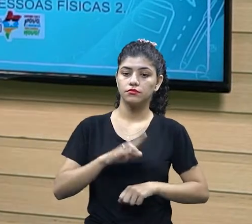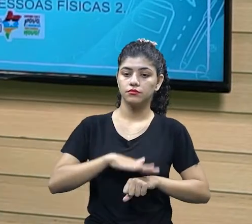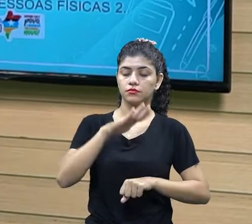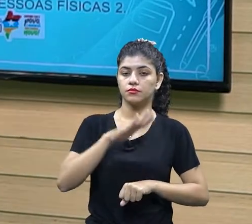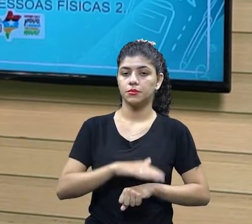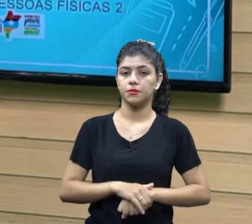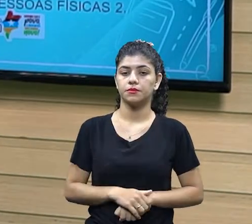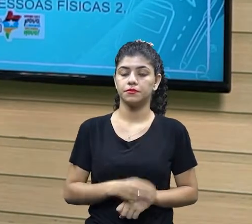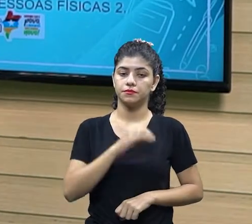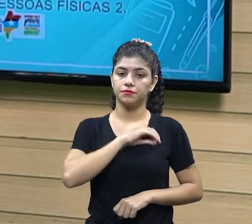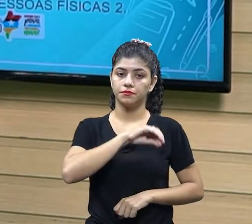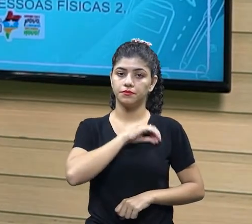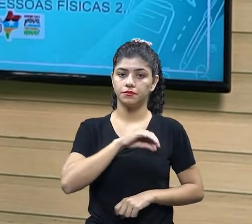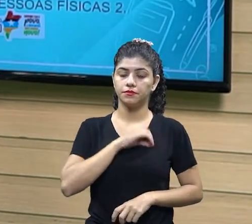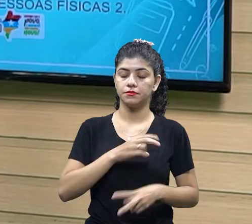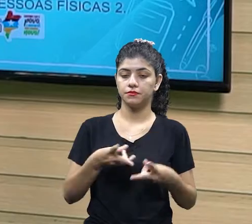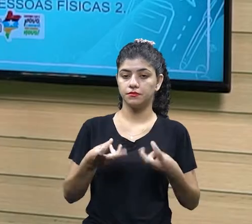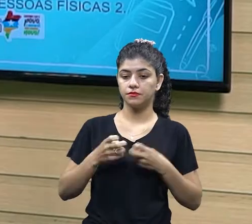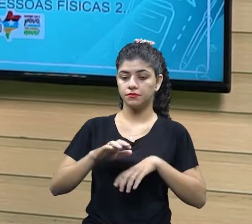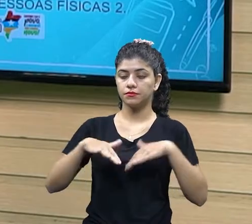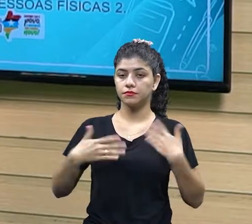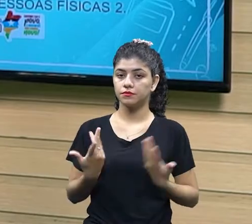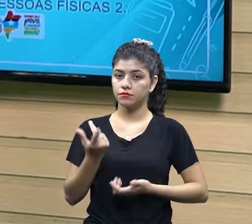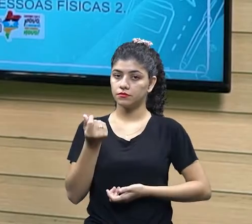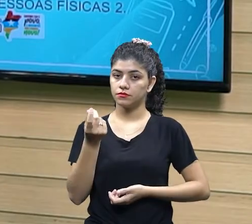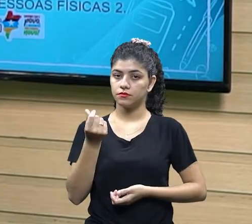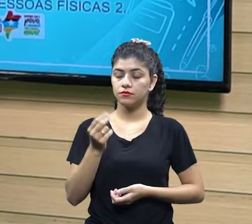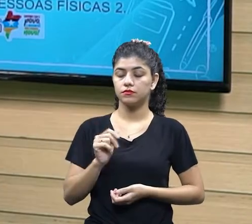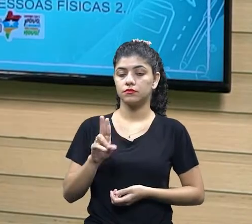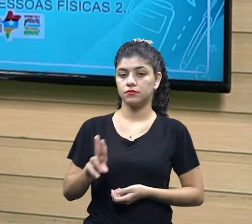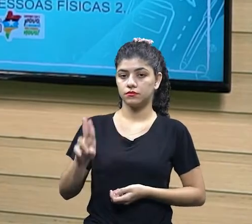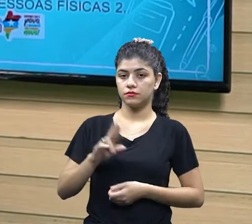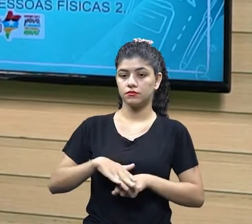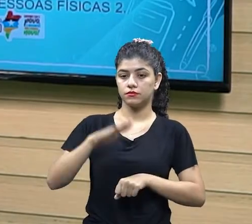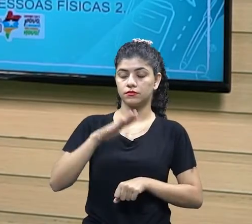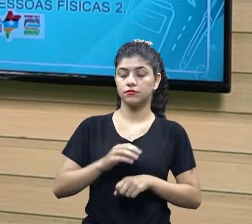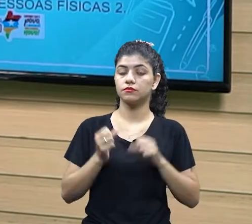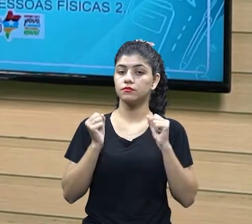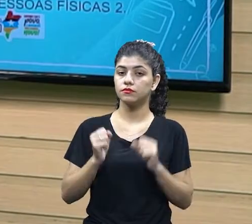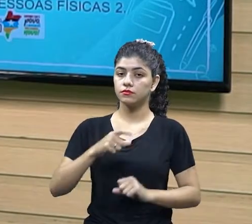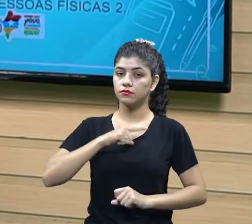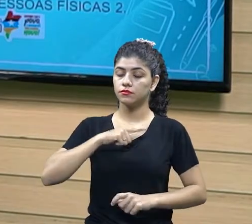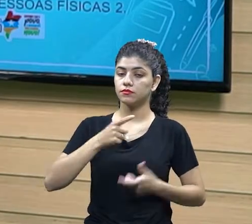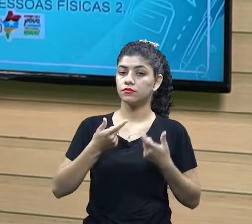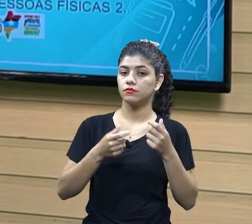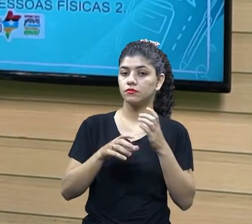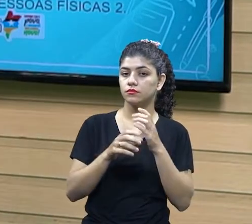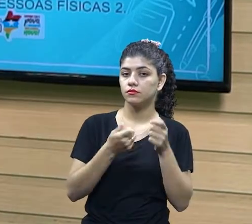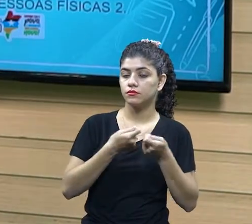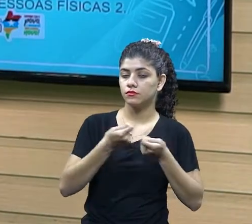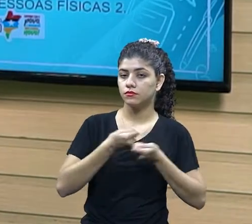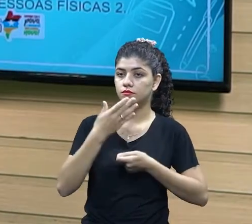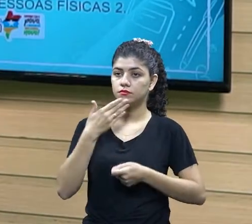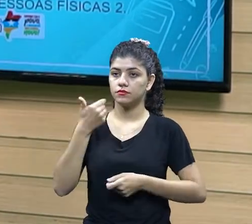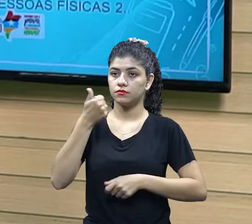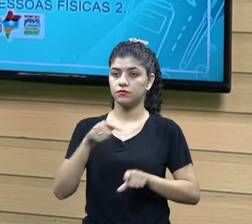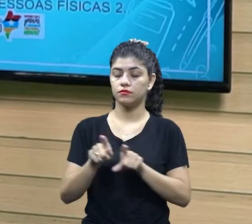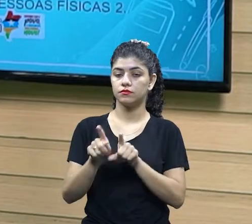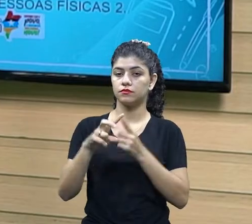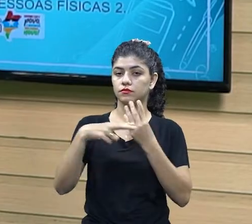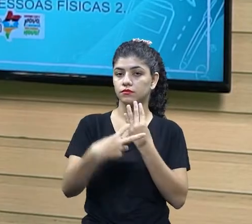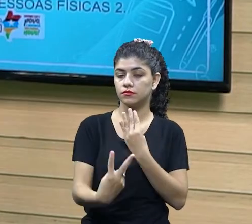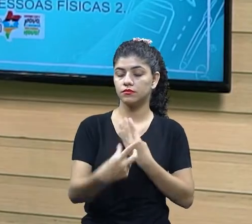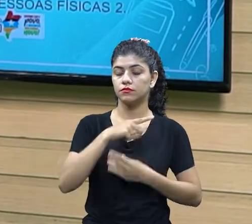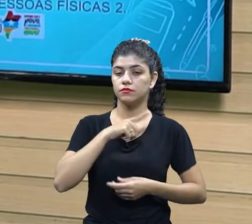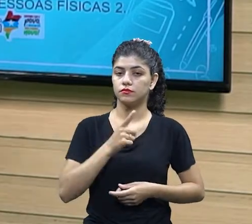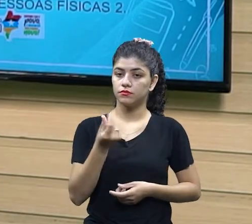salário, vendo aonde é que o nosso dinheiro está sendo mais gasto, para poder ter um controle melhor e, consequentemente, sobrar um dinheirinho no final do